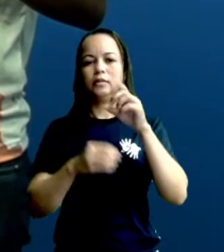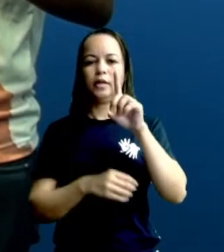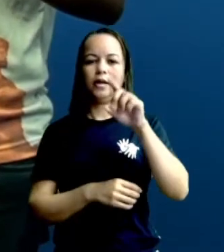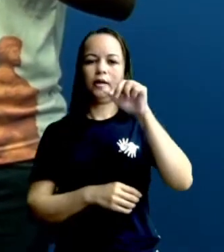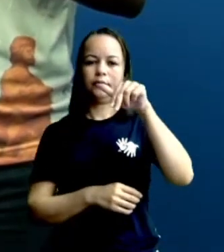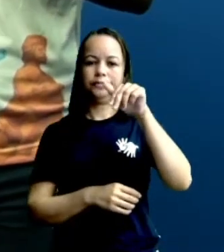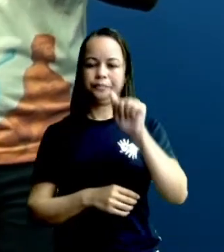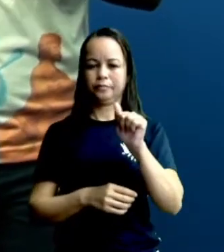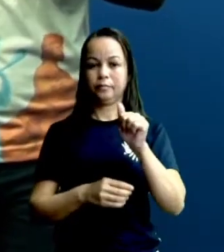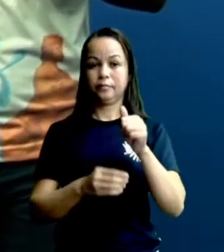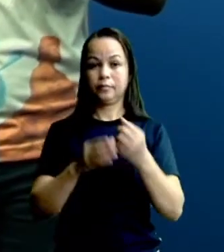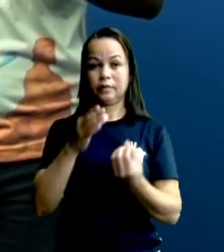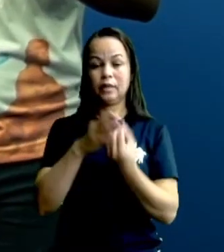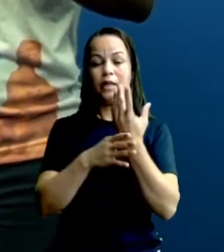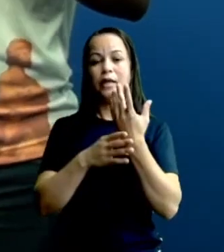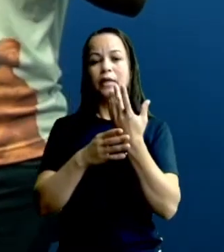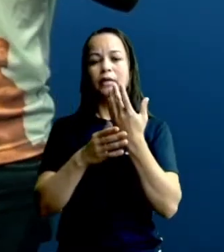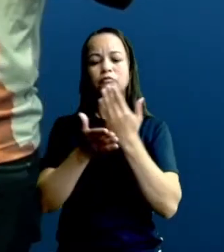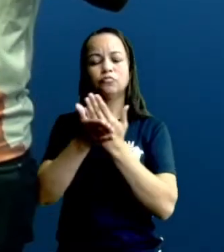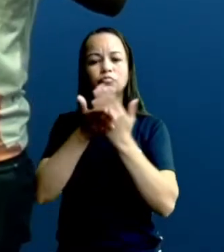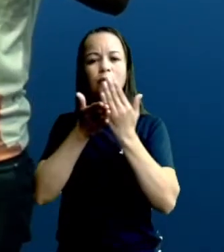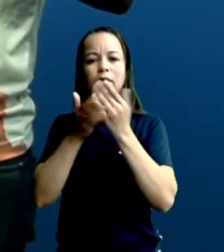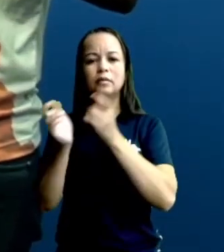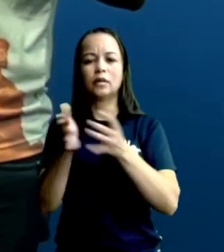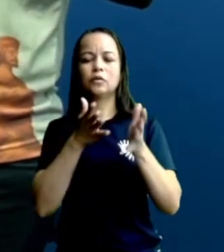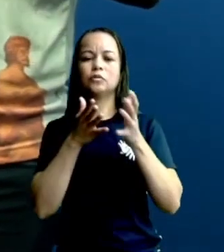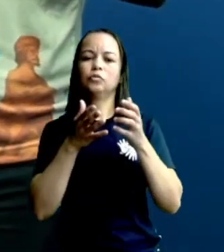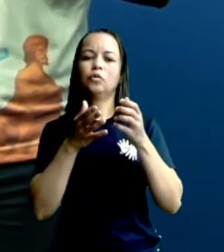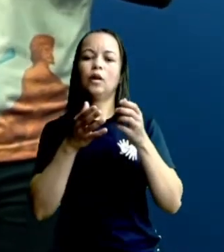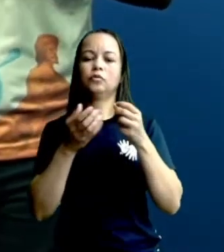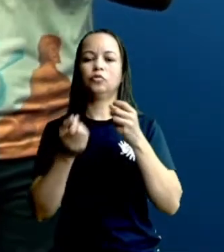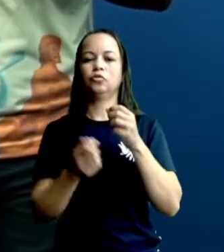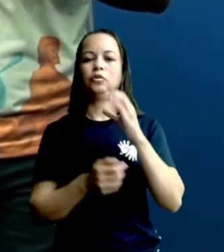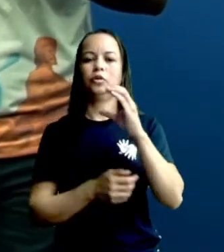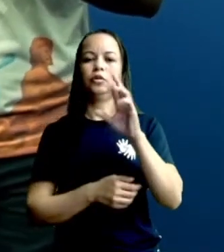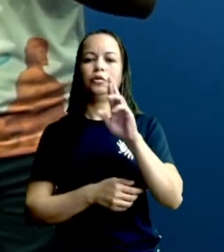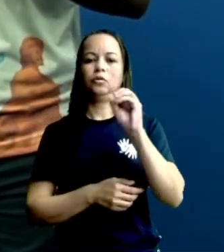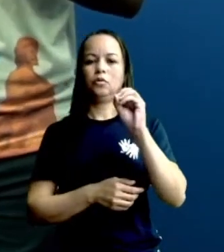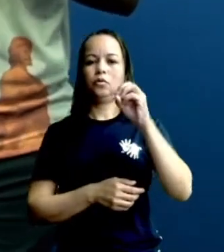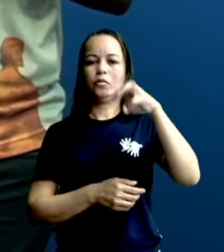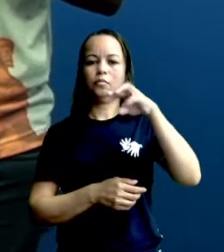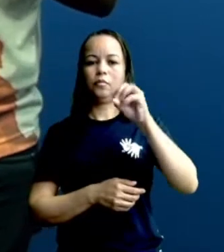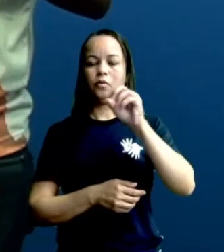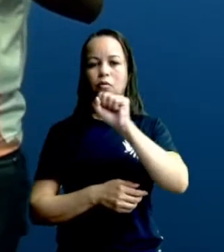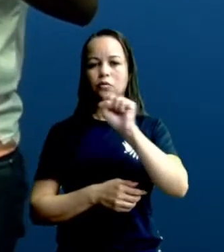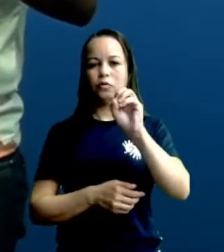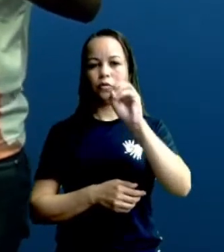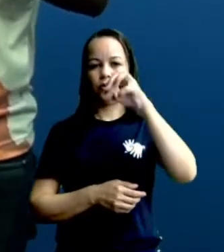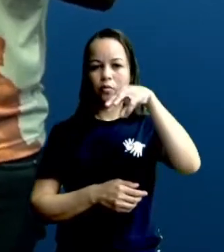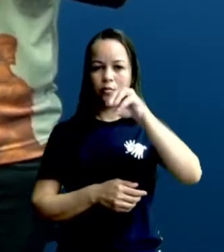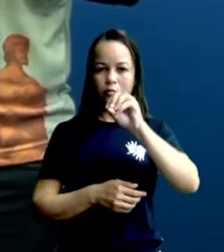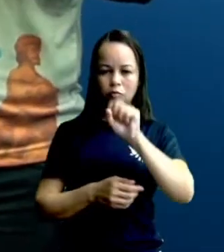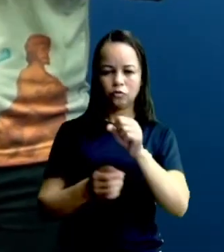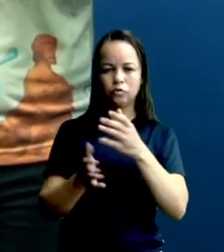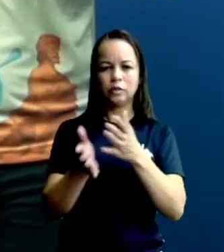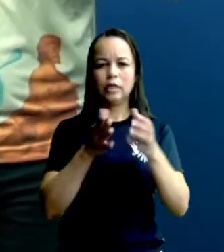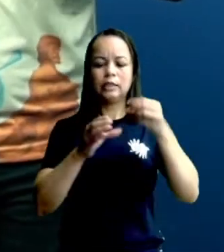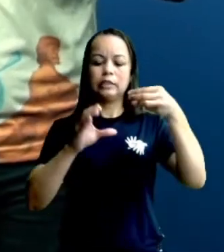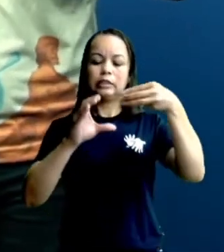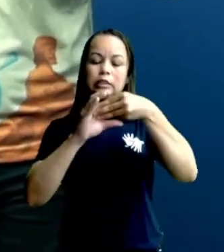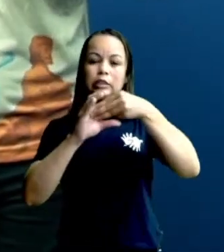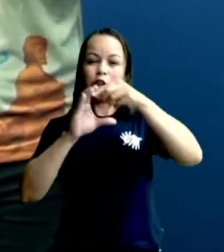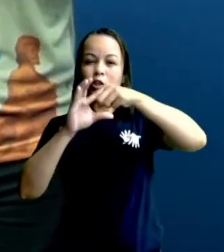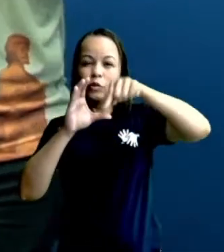esse DNA ele surge, como eu falei para vocês, de lá dos cromossomos, né? De lá de dentro do núcleo da célula. Ele está